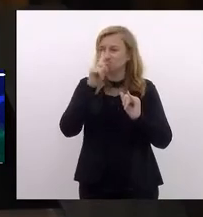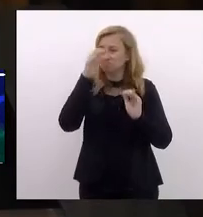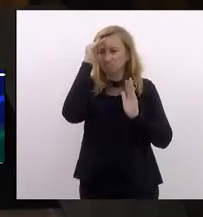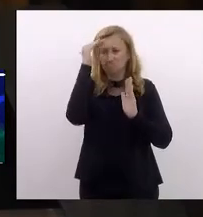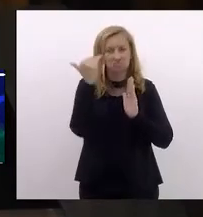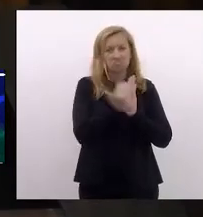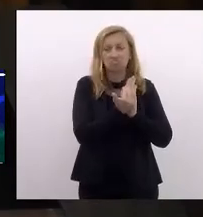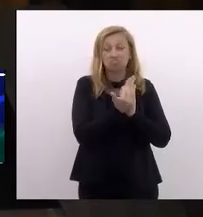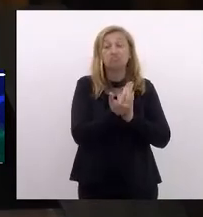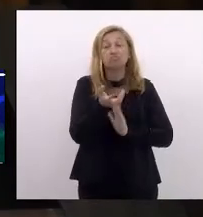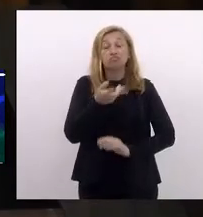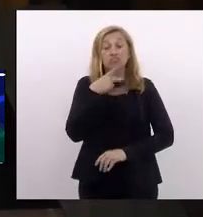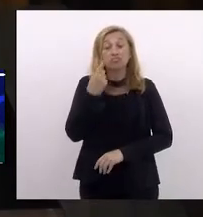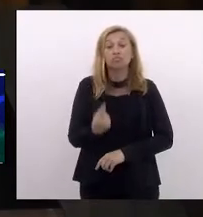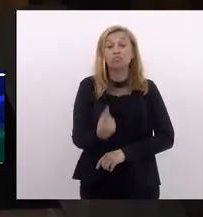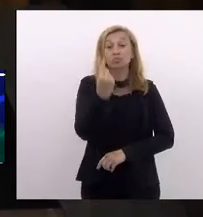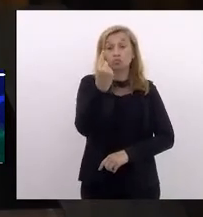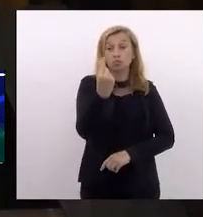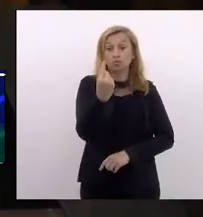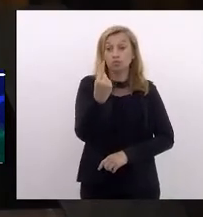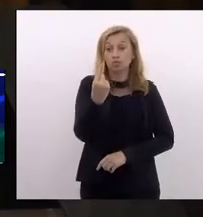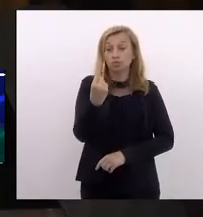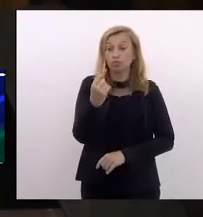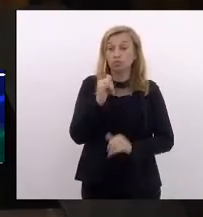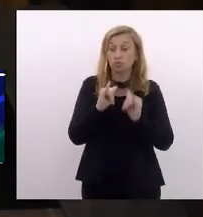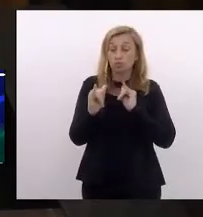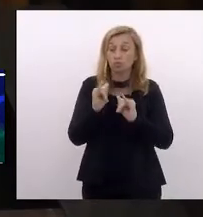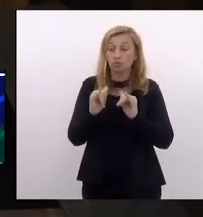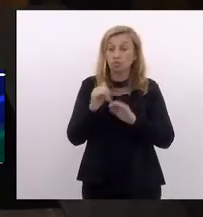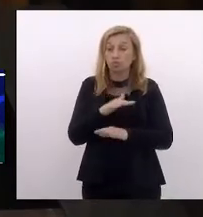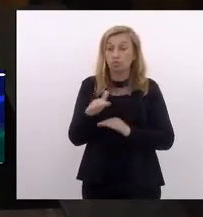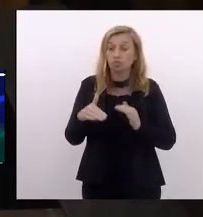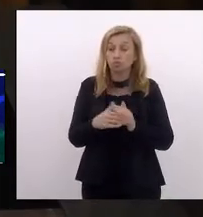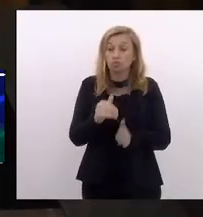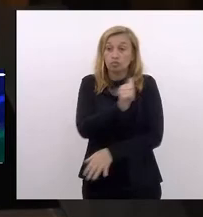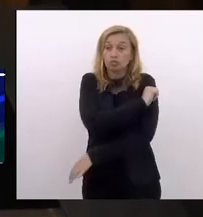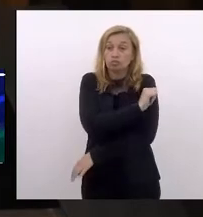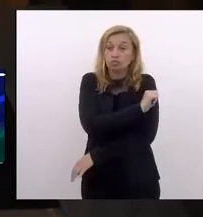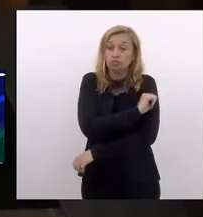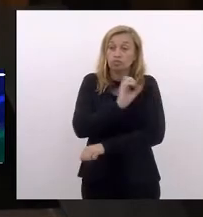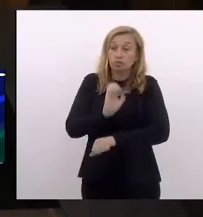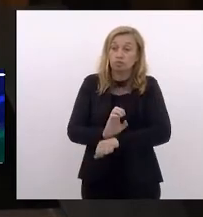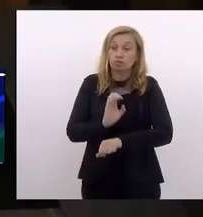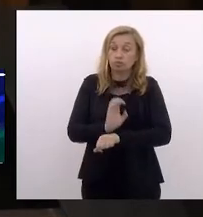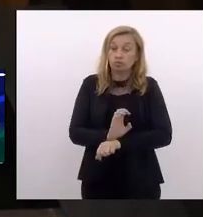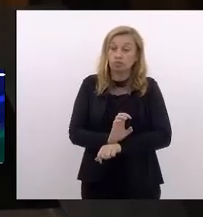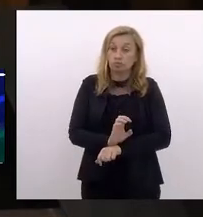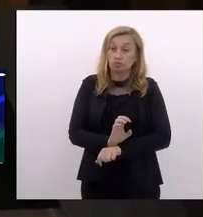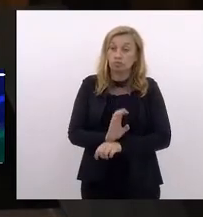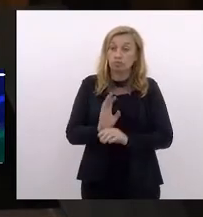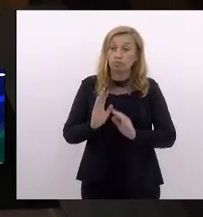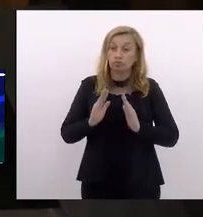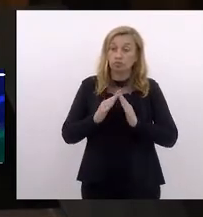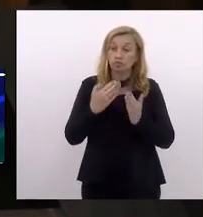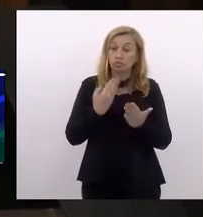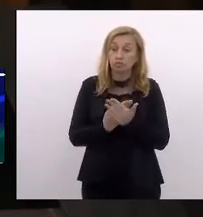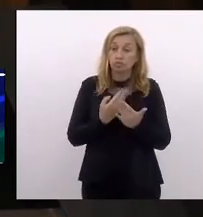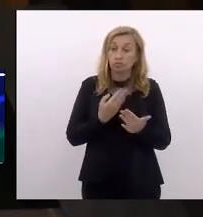eu quero destacar um o anúncio de que todos os estudantes da rede estadual de educação